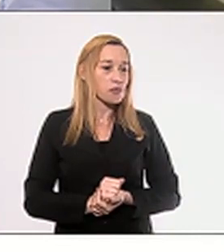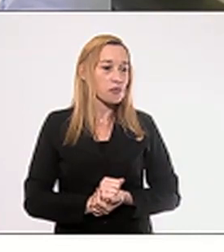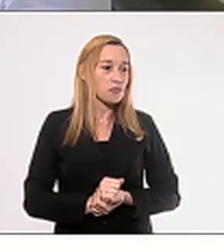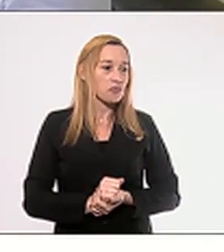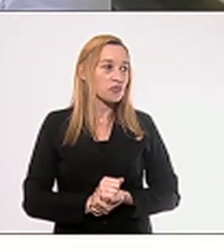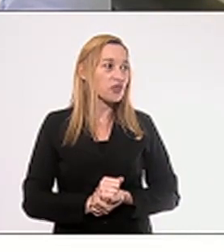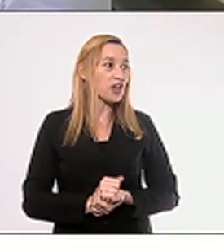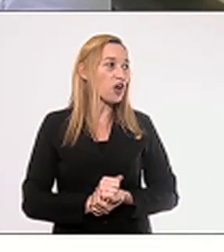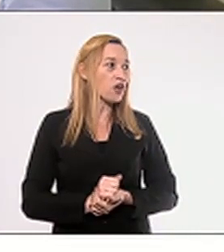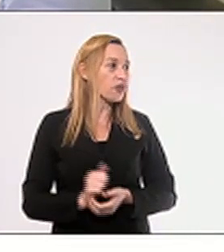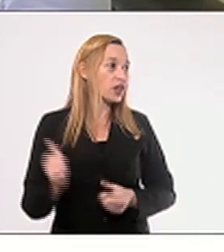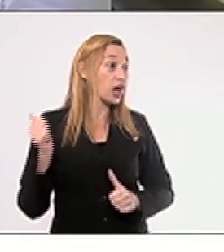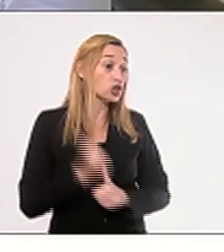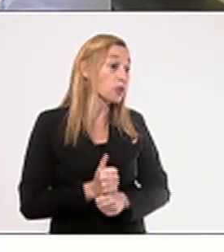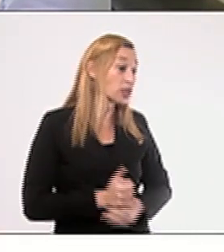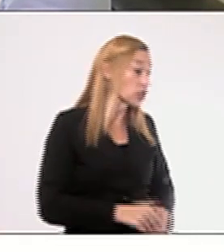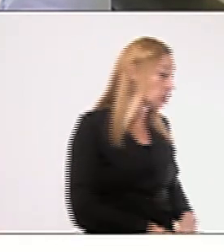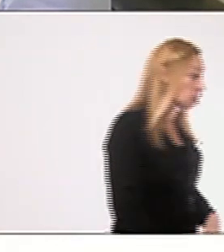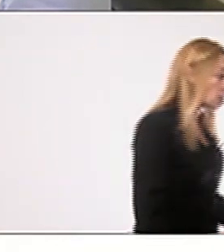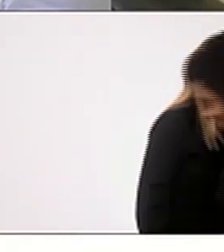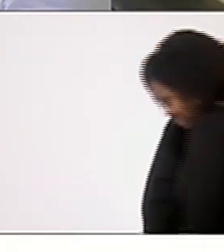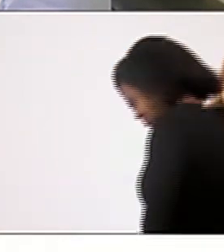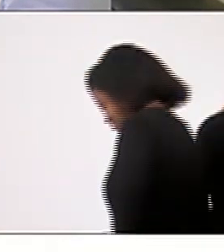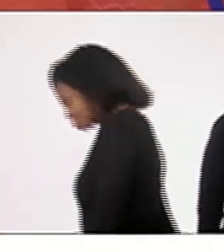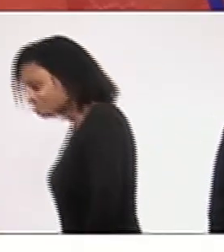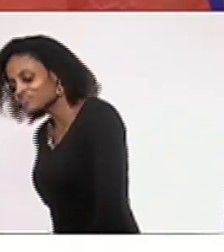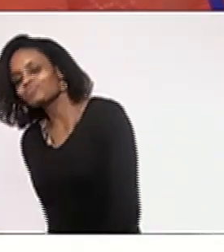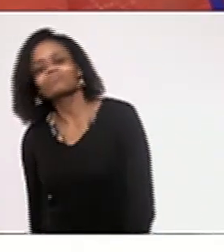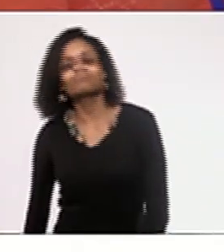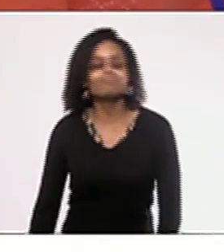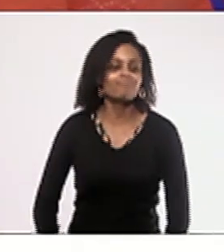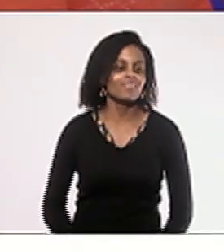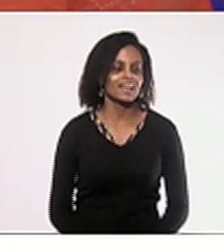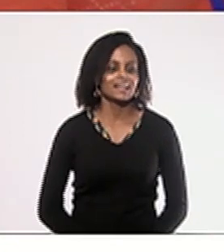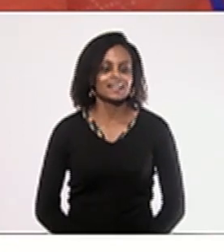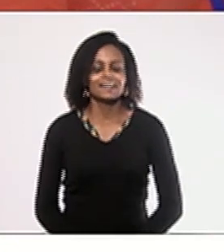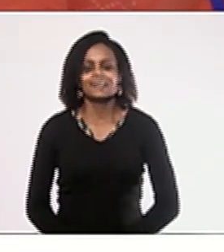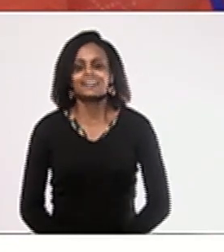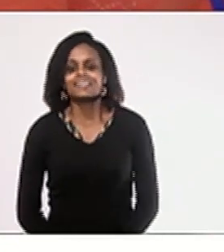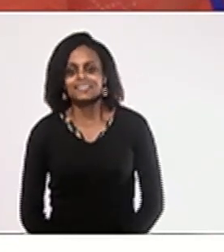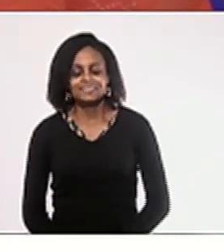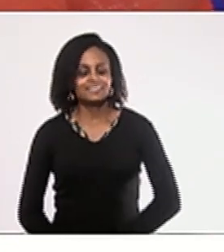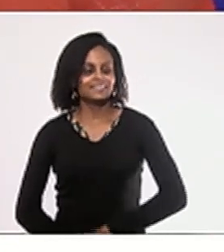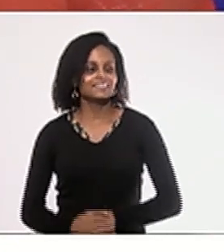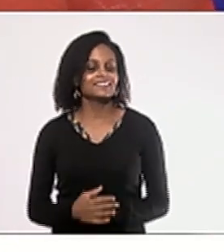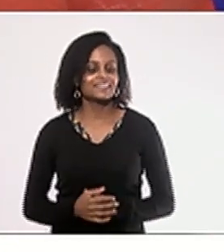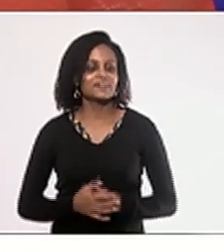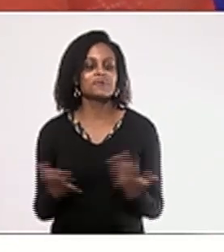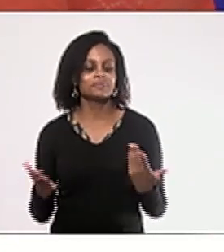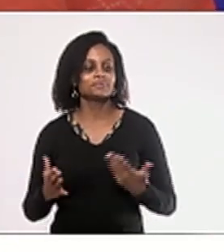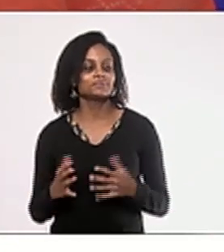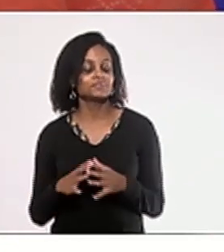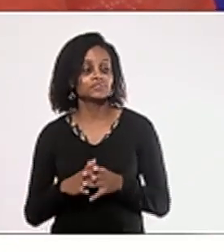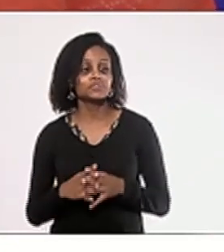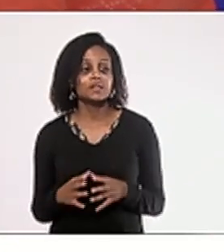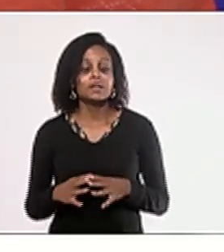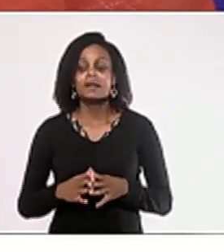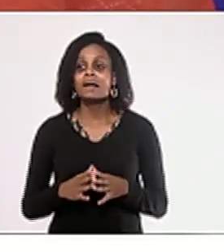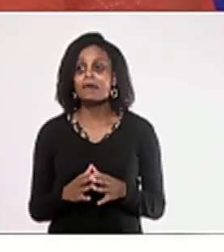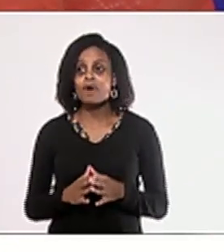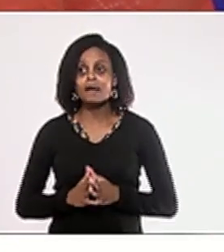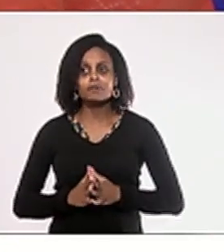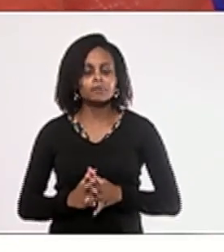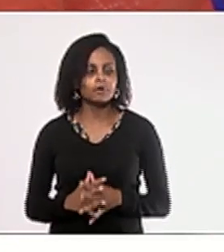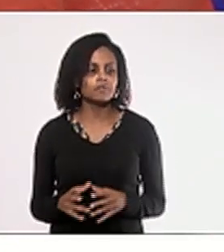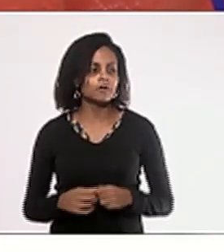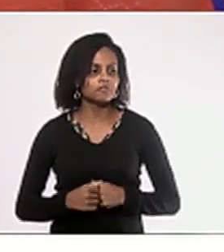o bairro, né? Então, a gente faz essa comparação e explica, e o cliente se convence de que não é um